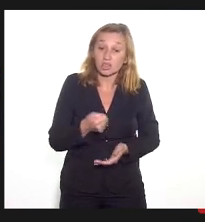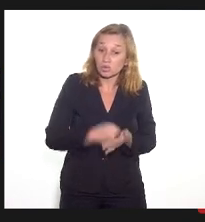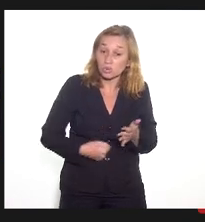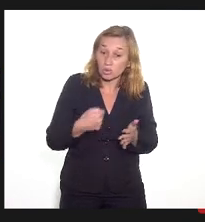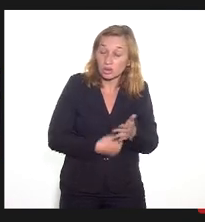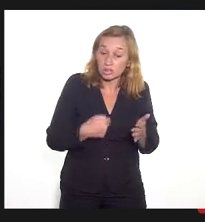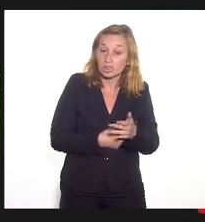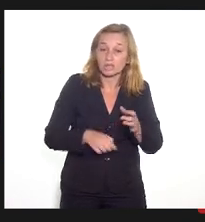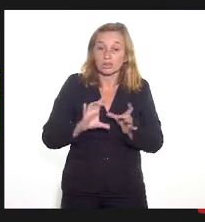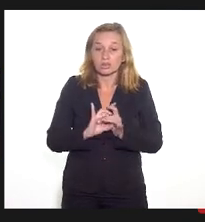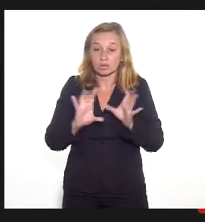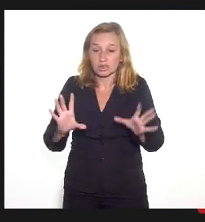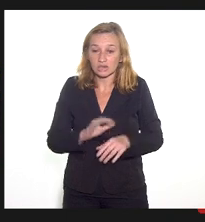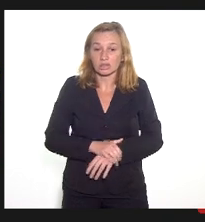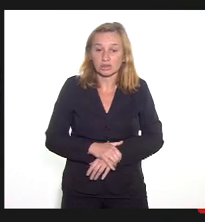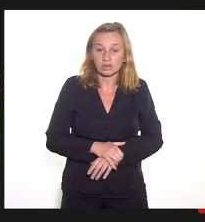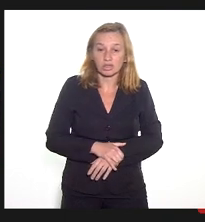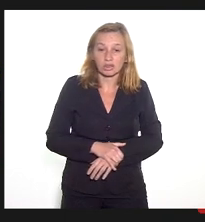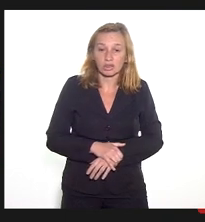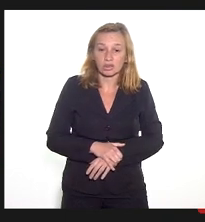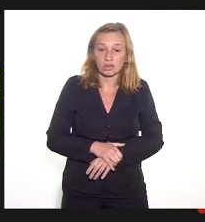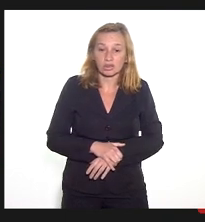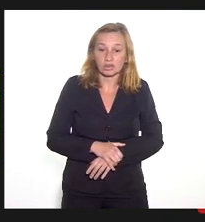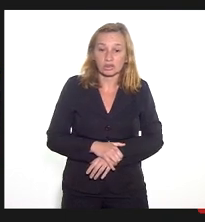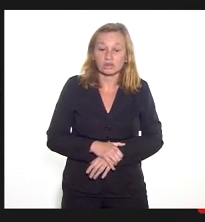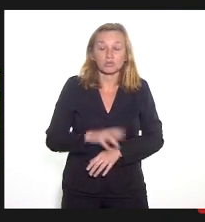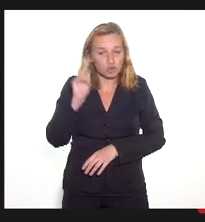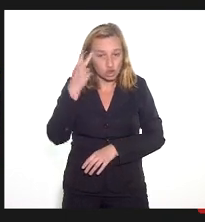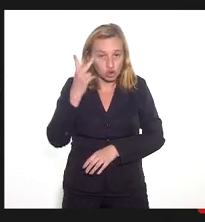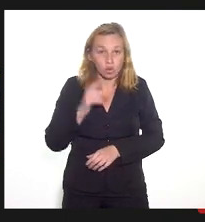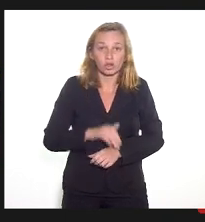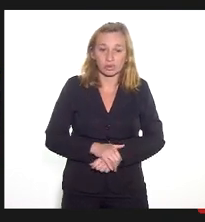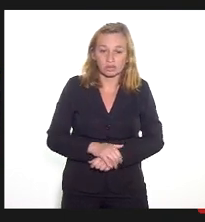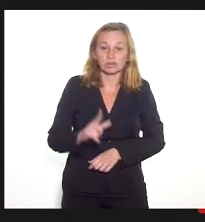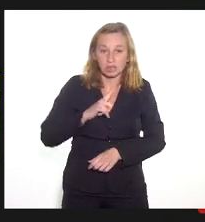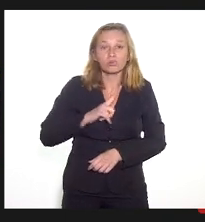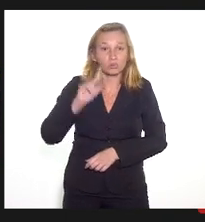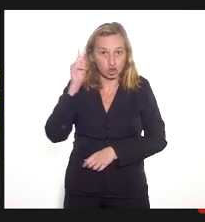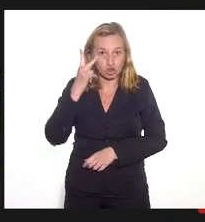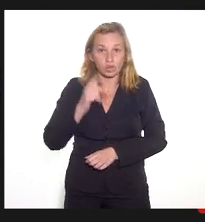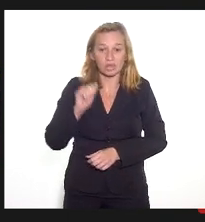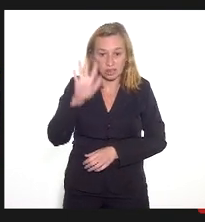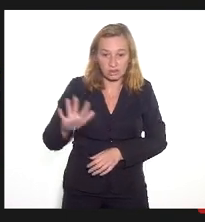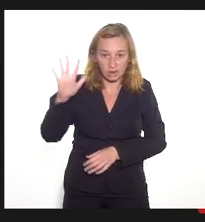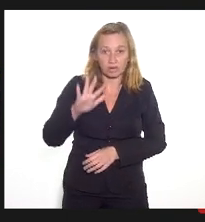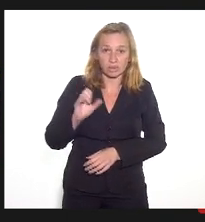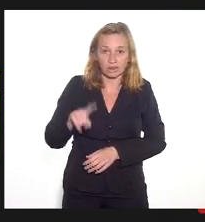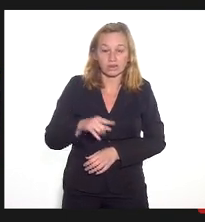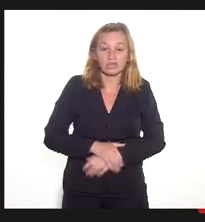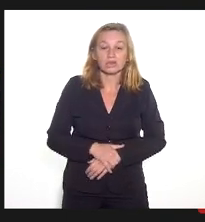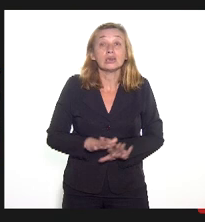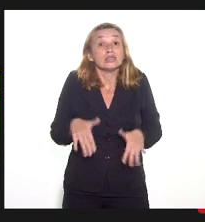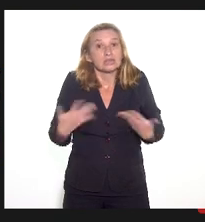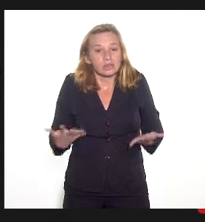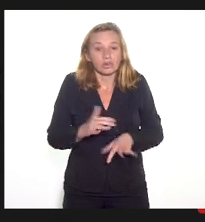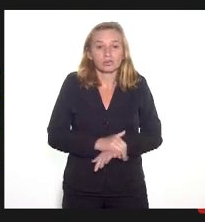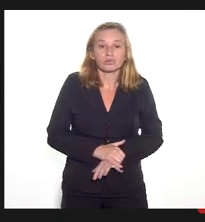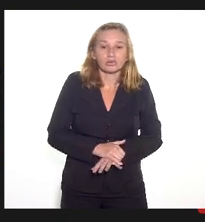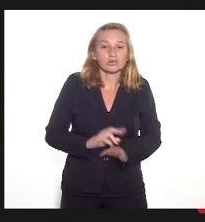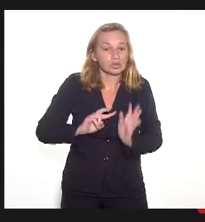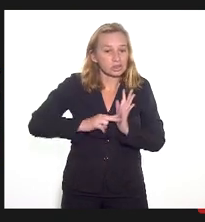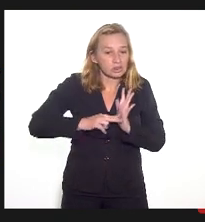pela democratização, que teve uma história nacional, que tem uma história nacional, né? Então, o